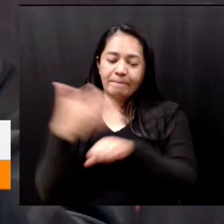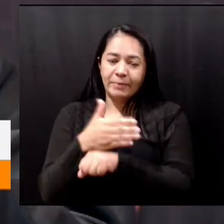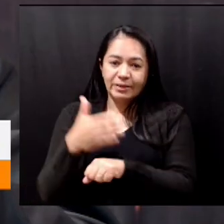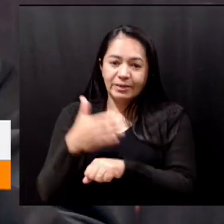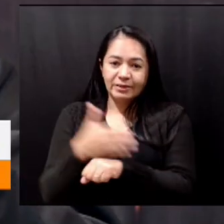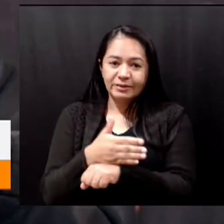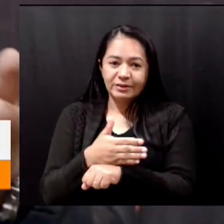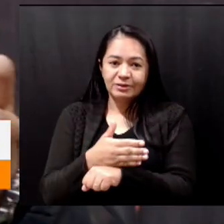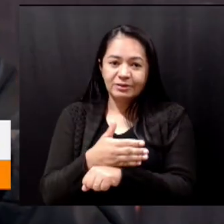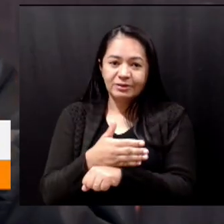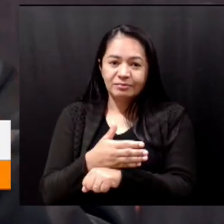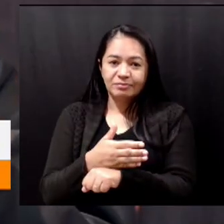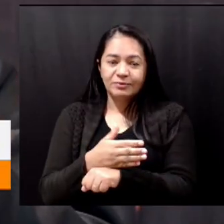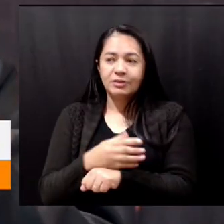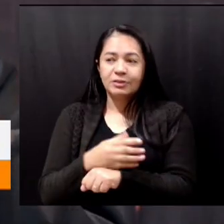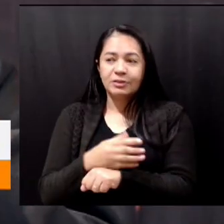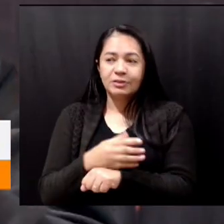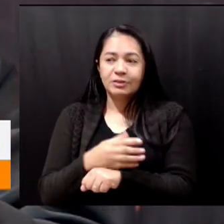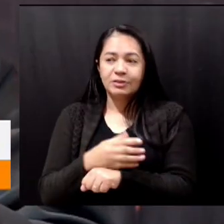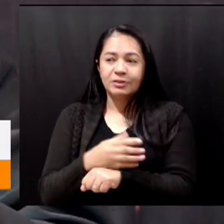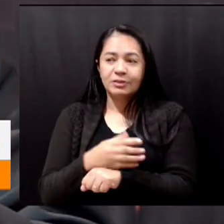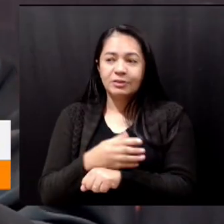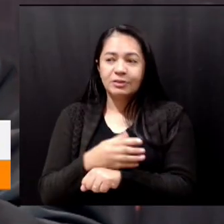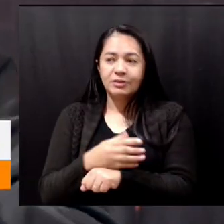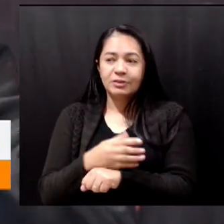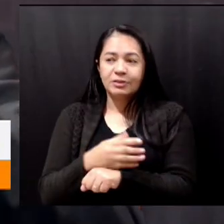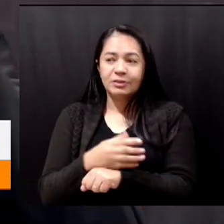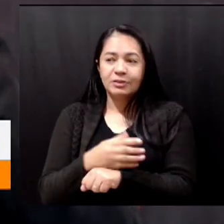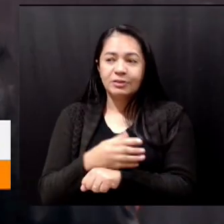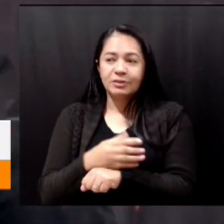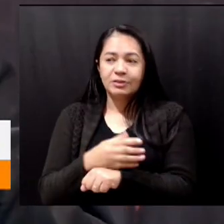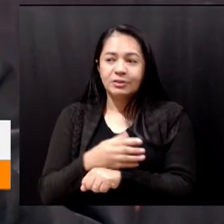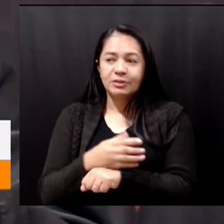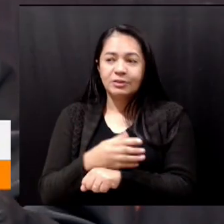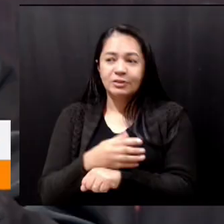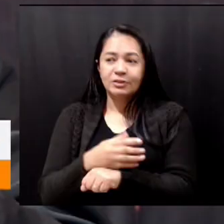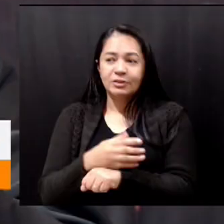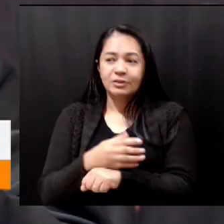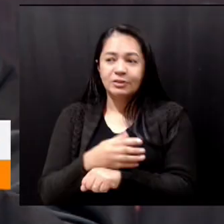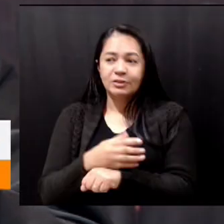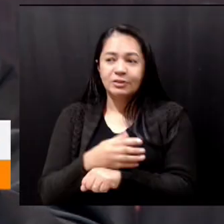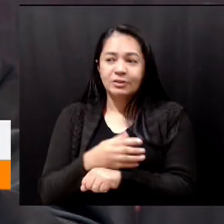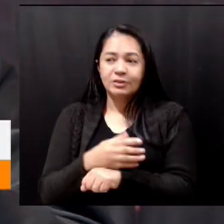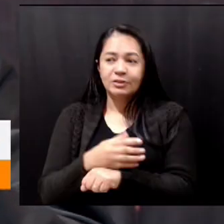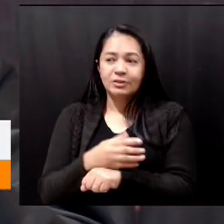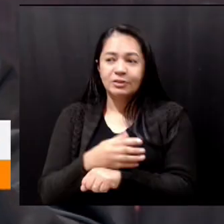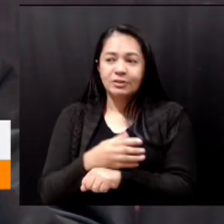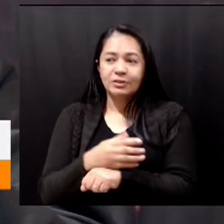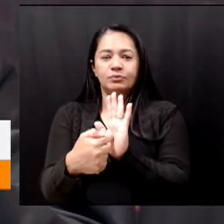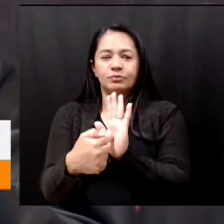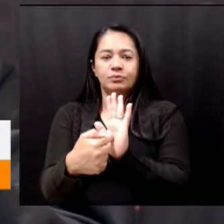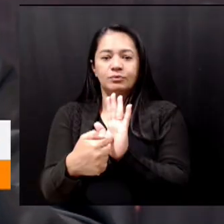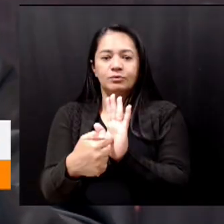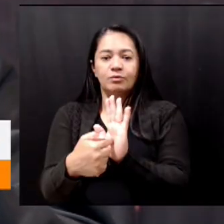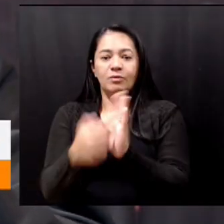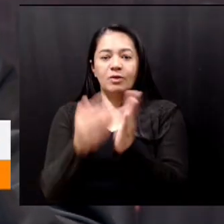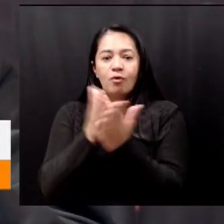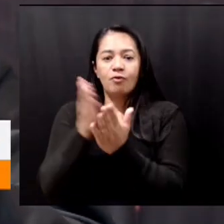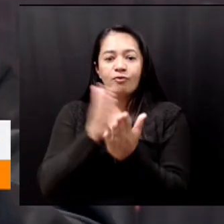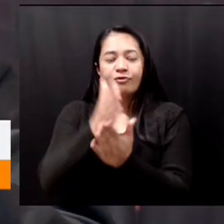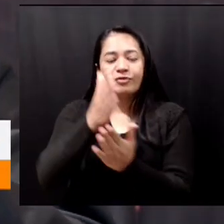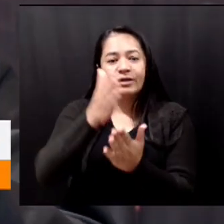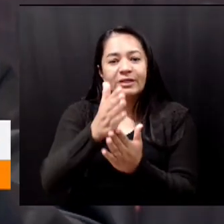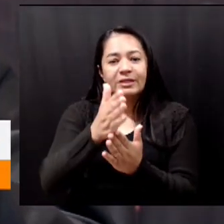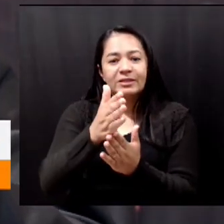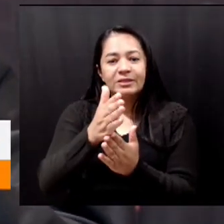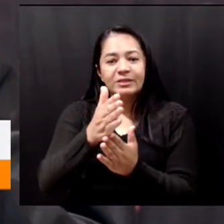gente traz o viés do empreendedorismo. O que está no entorno do empreendedorismo? Eu tenho que ter capital, e capital